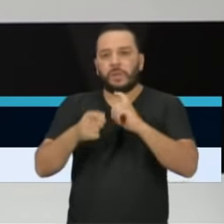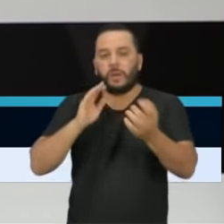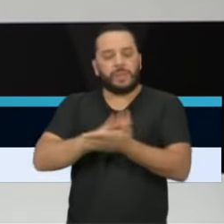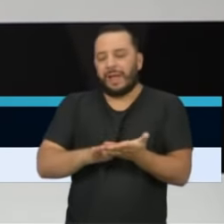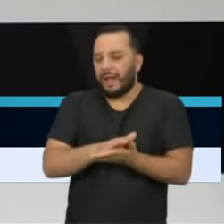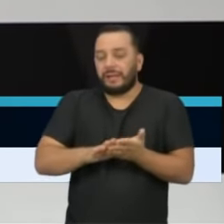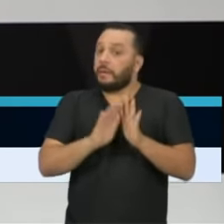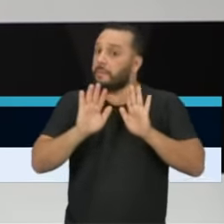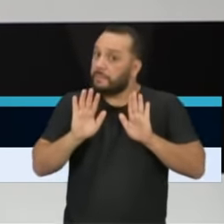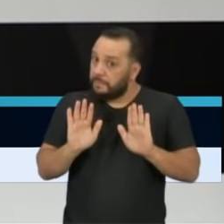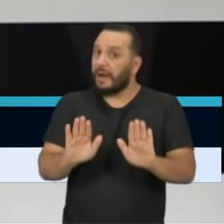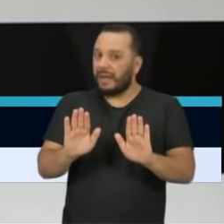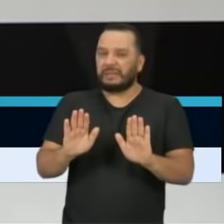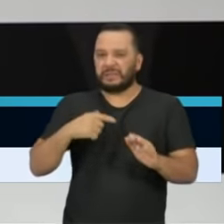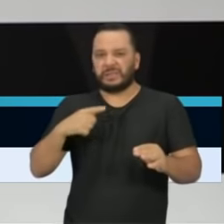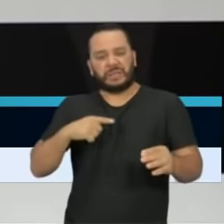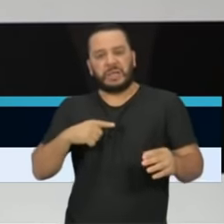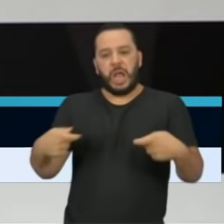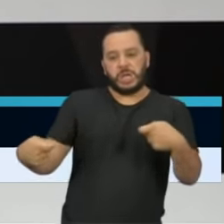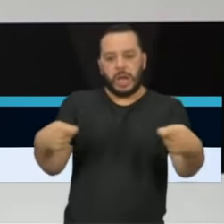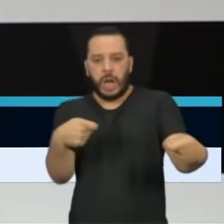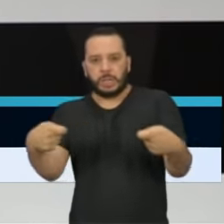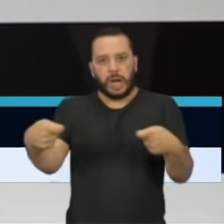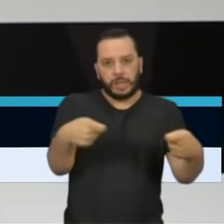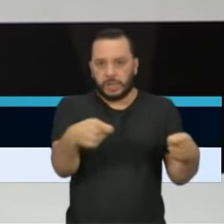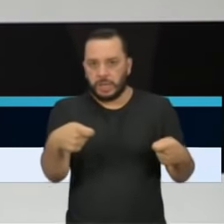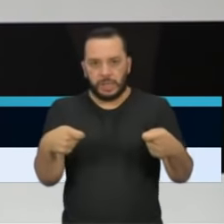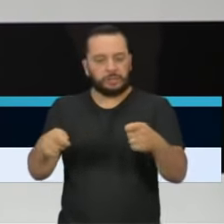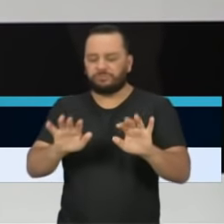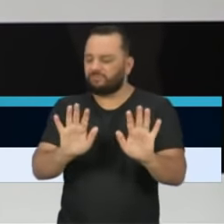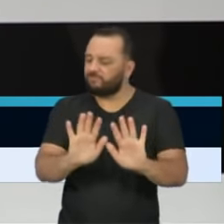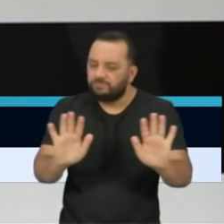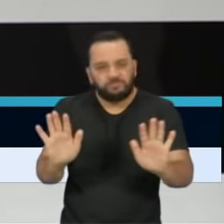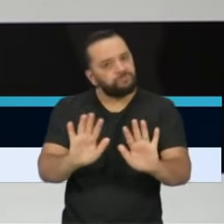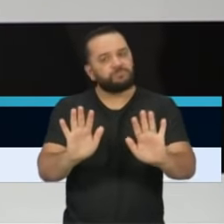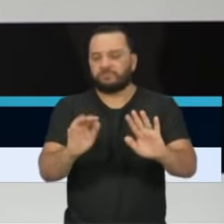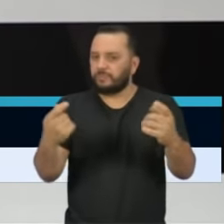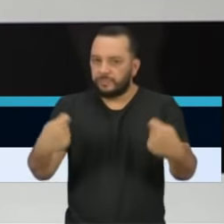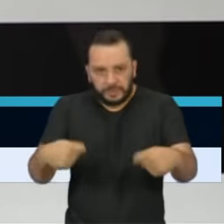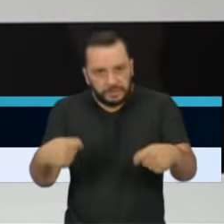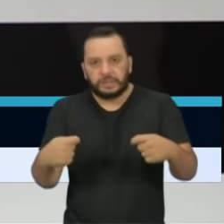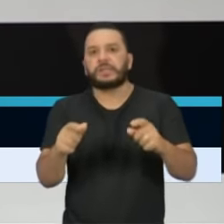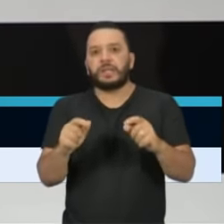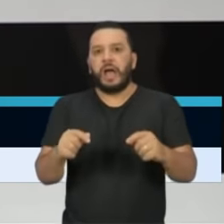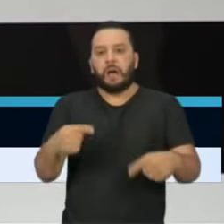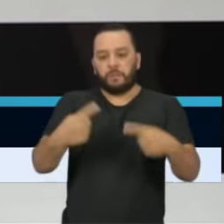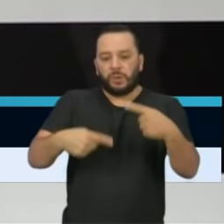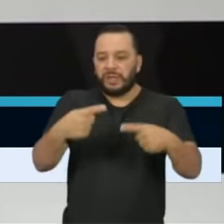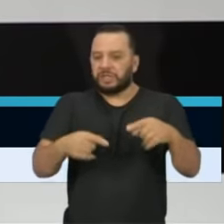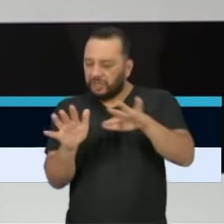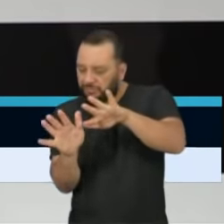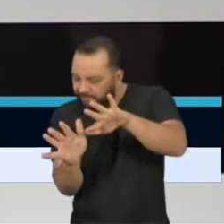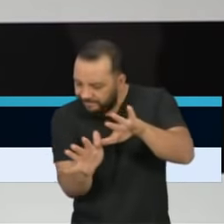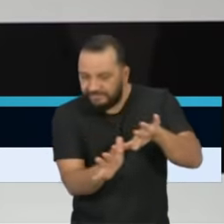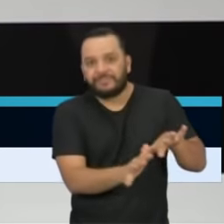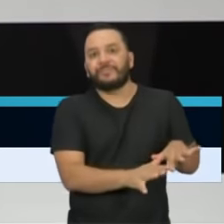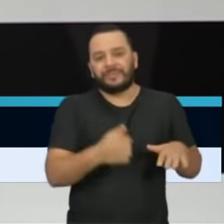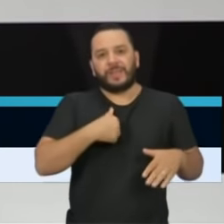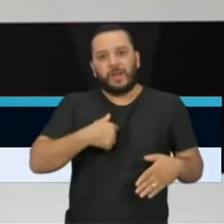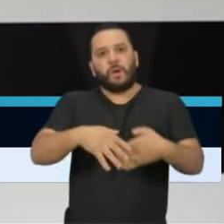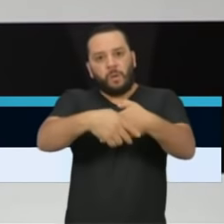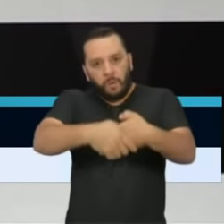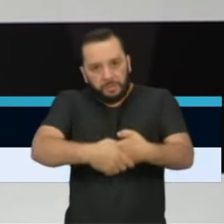Mas, deixando de lado qualquer outro destempero de ordem política, eu quero cumprimentar a